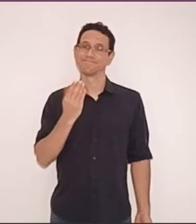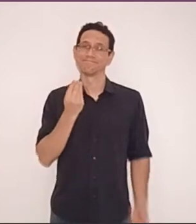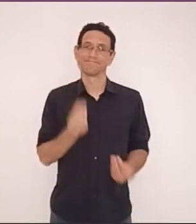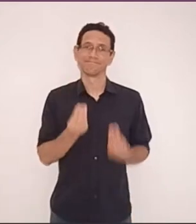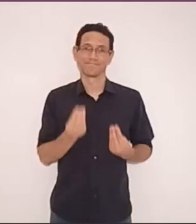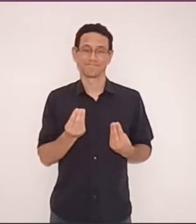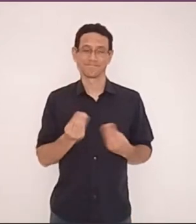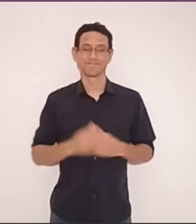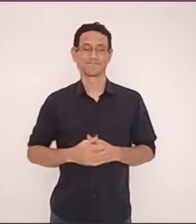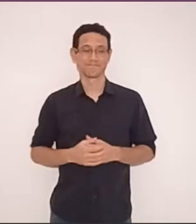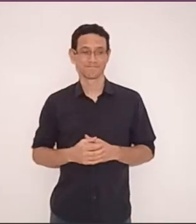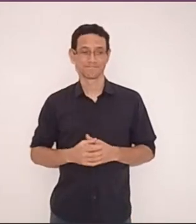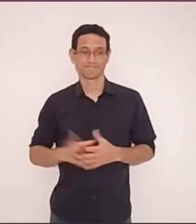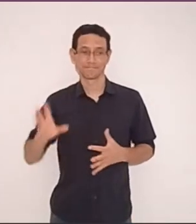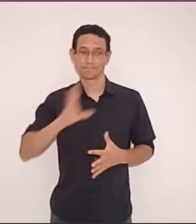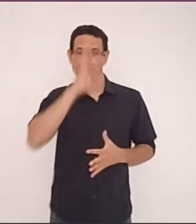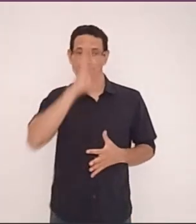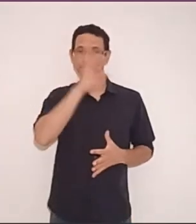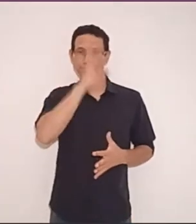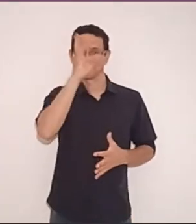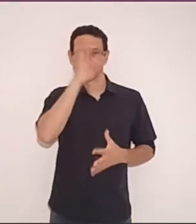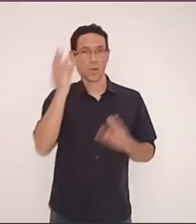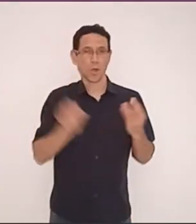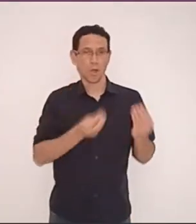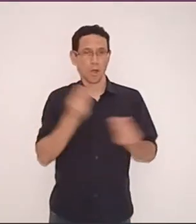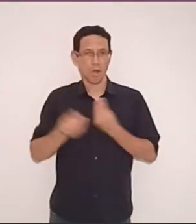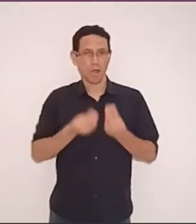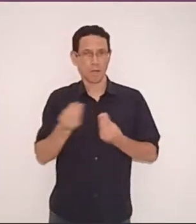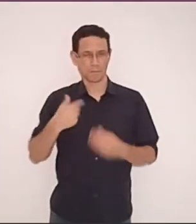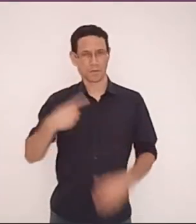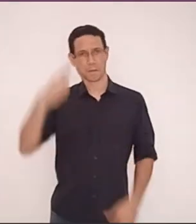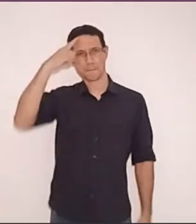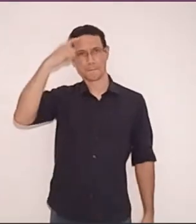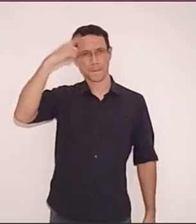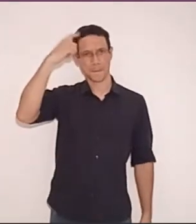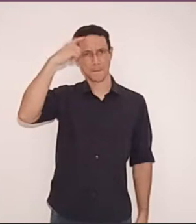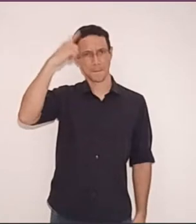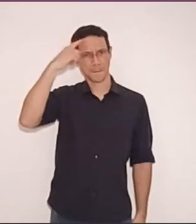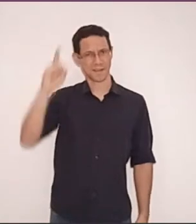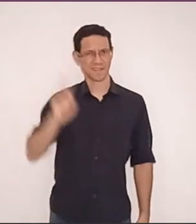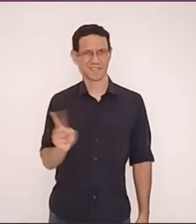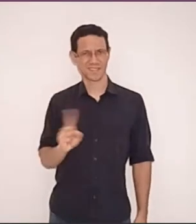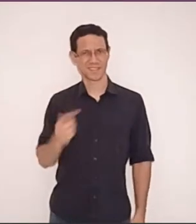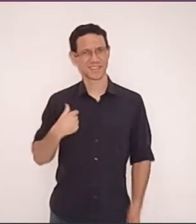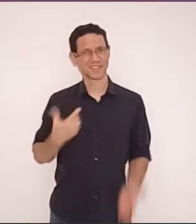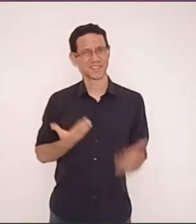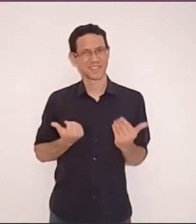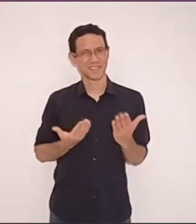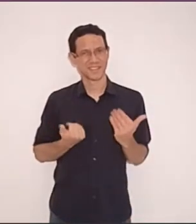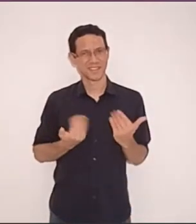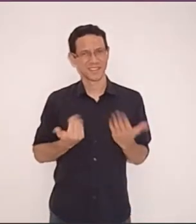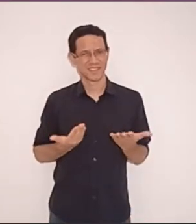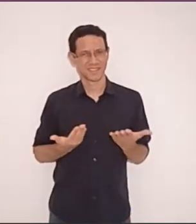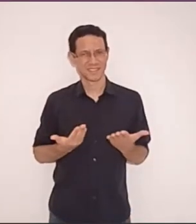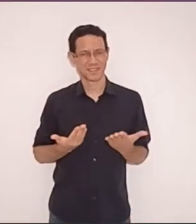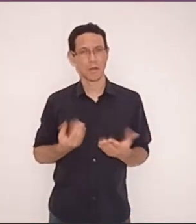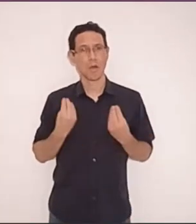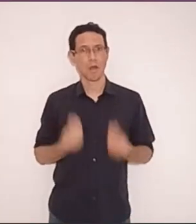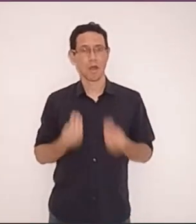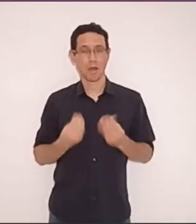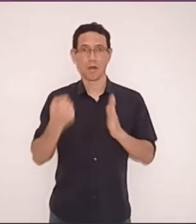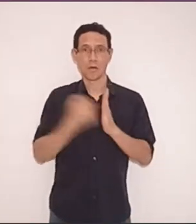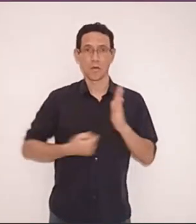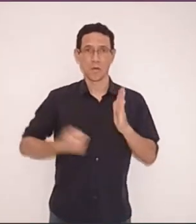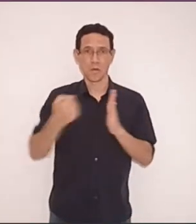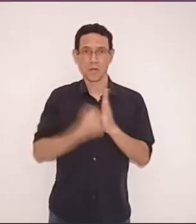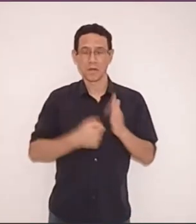cara que audácia né já tá aqui foi a página E aí sempre falava precursora da